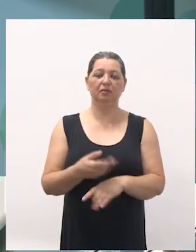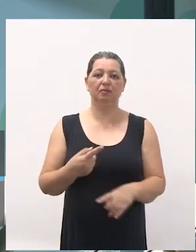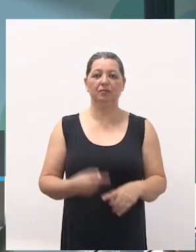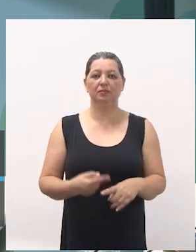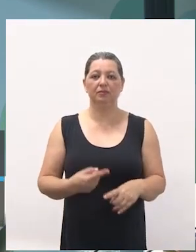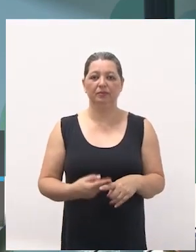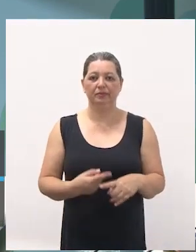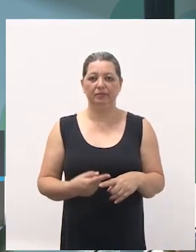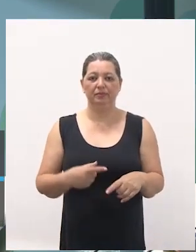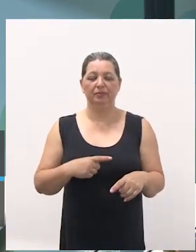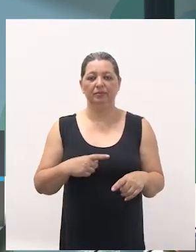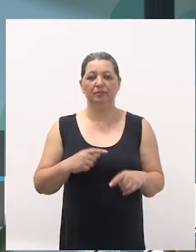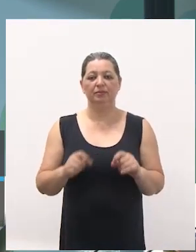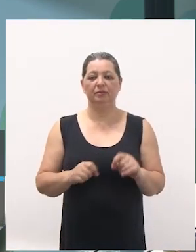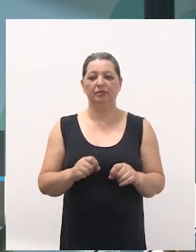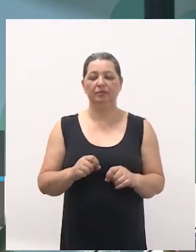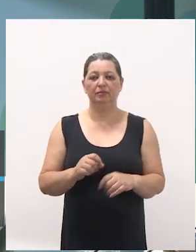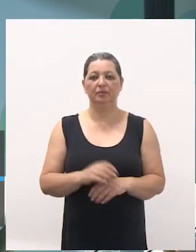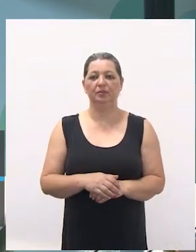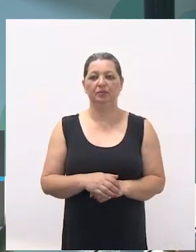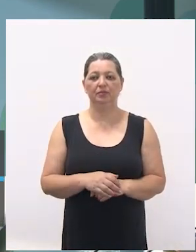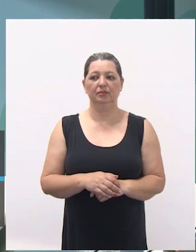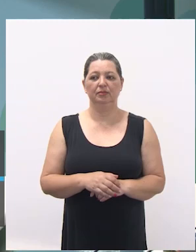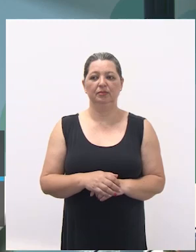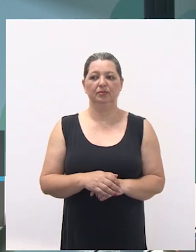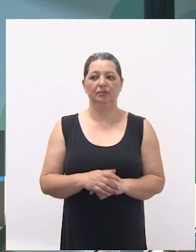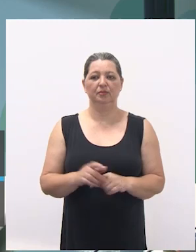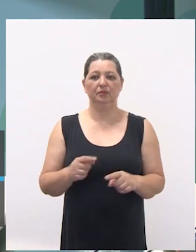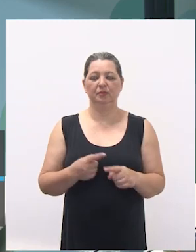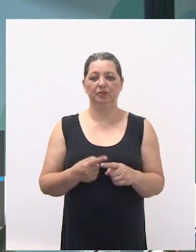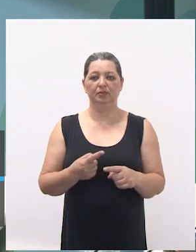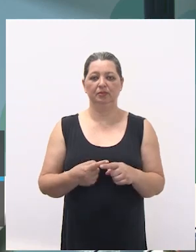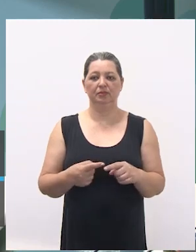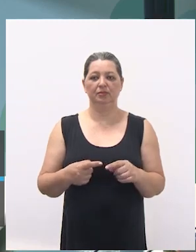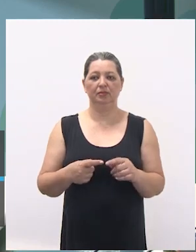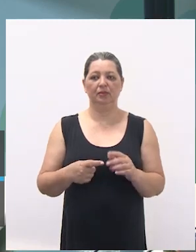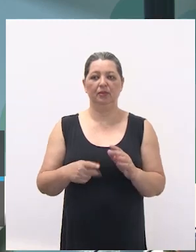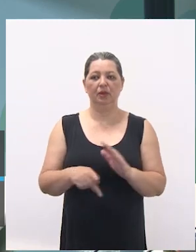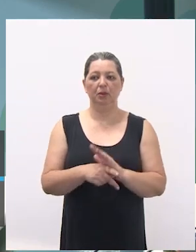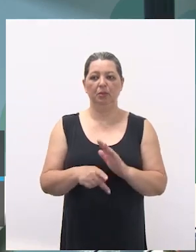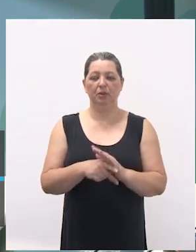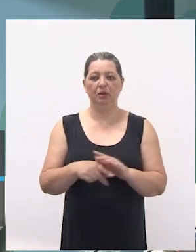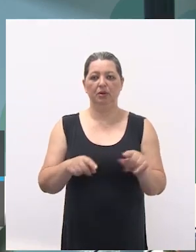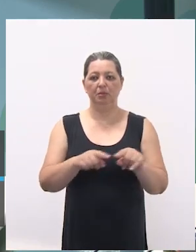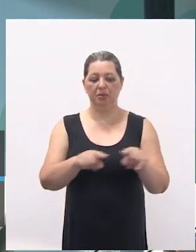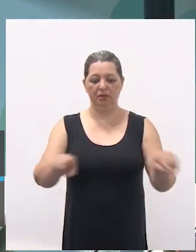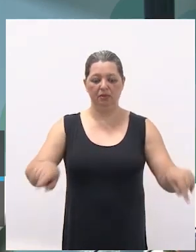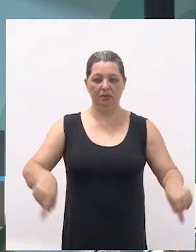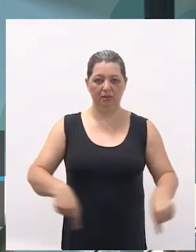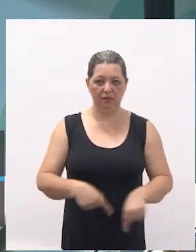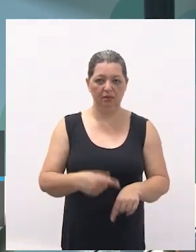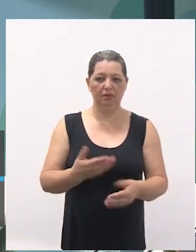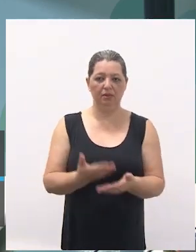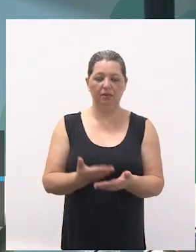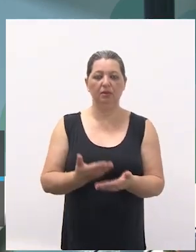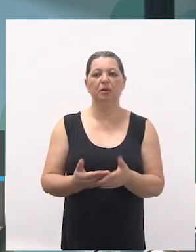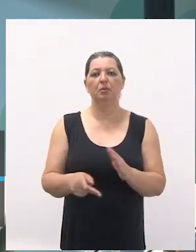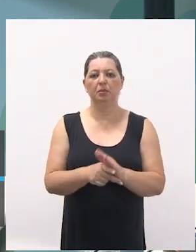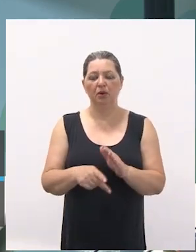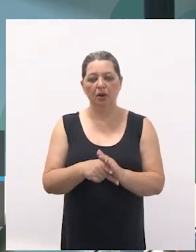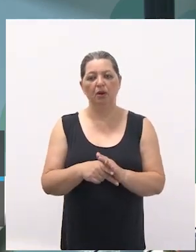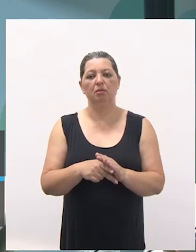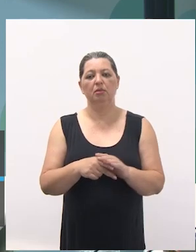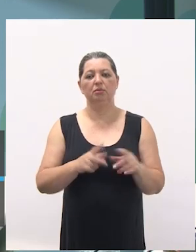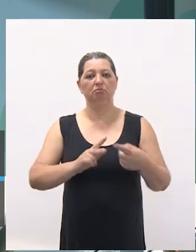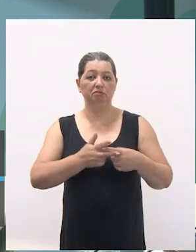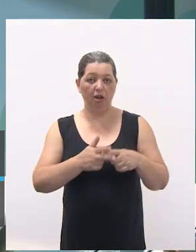poder contribuir um pouco que eu sei, né, sobre o Classroom, para a gente ampliar, né, os horizontes, ampliar as ferramentas e,